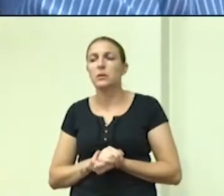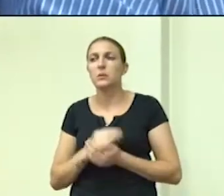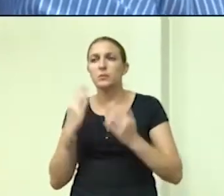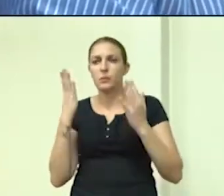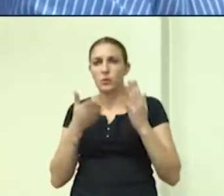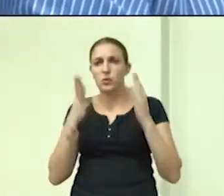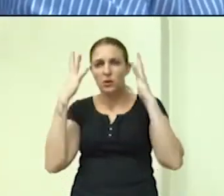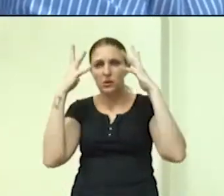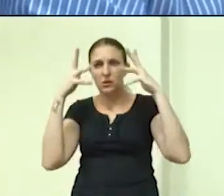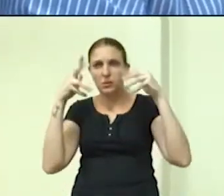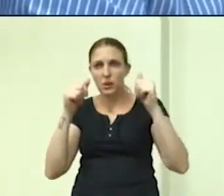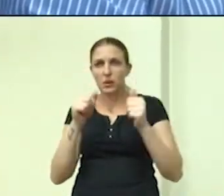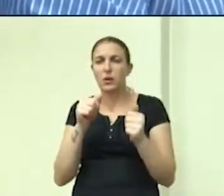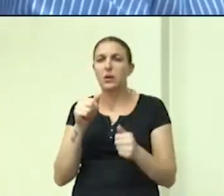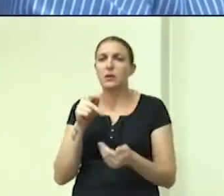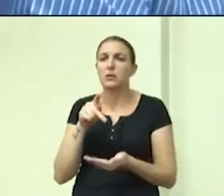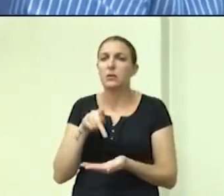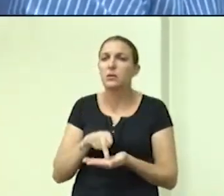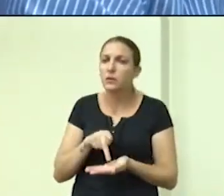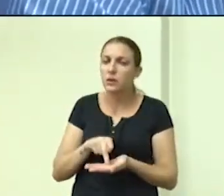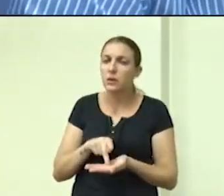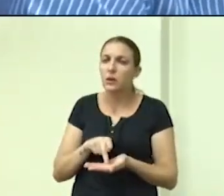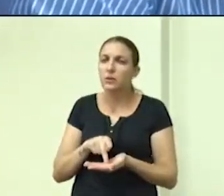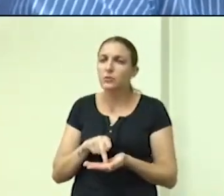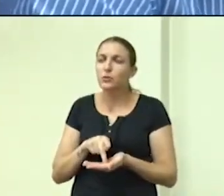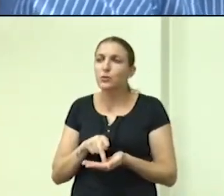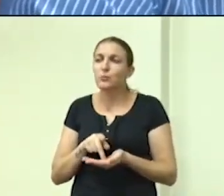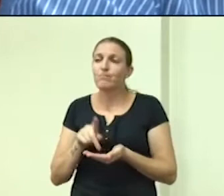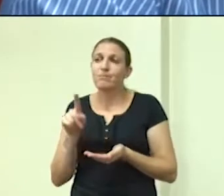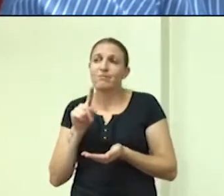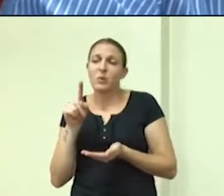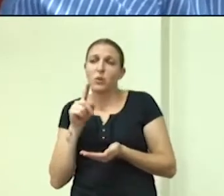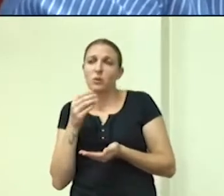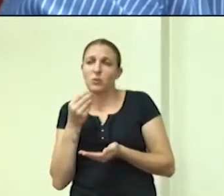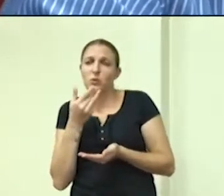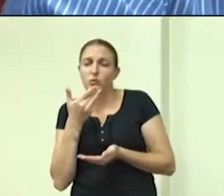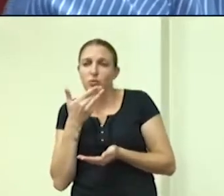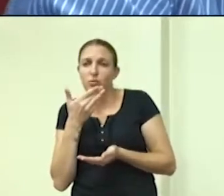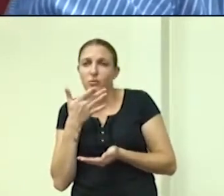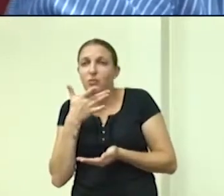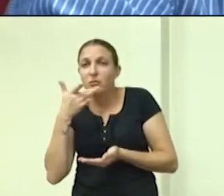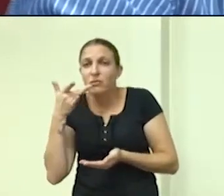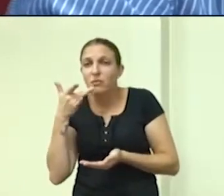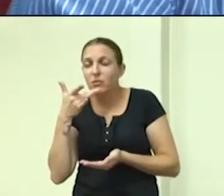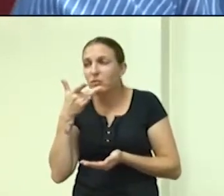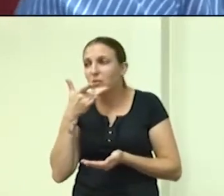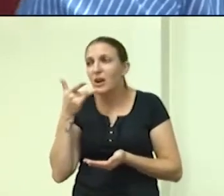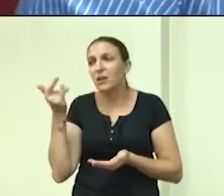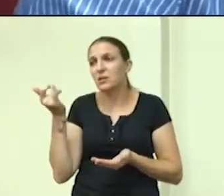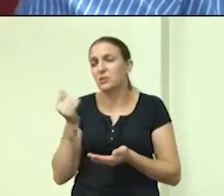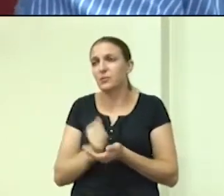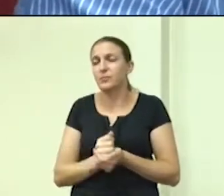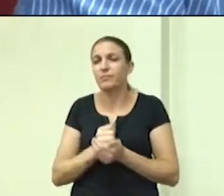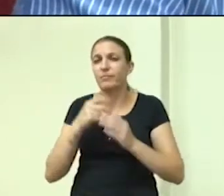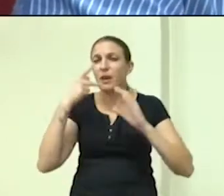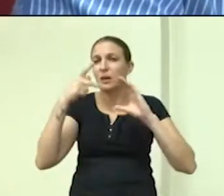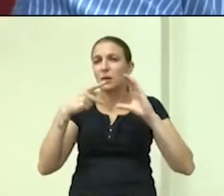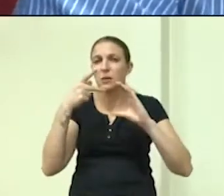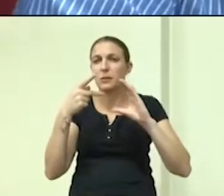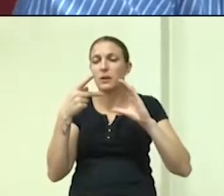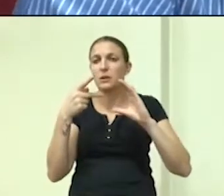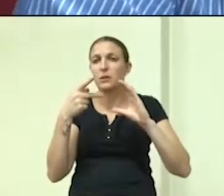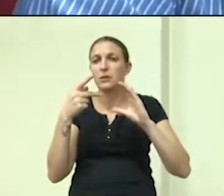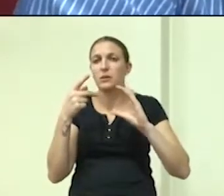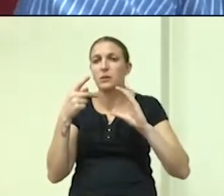para vocês, na verdade, infelizmente não é tão fácil assim, né? O recurso ele não pode ser, a Câmara não pode abrir mão simplesmente agora, e